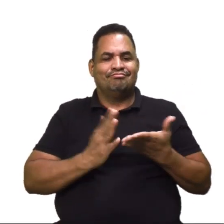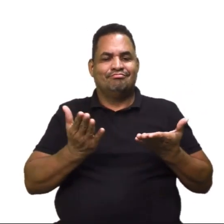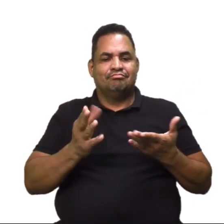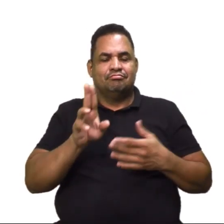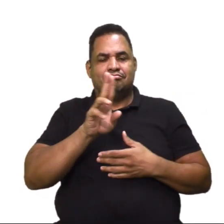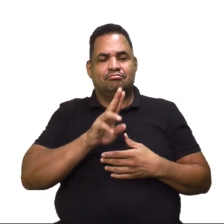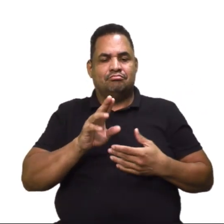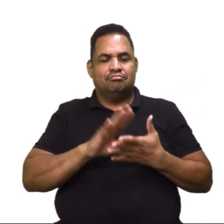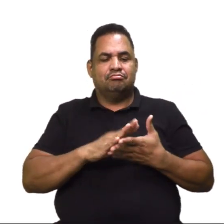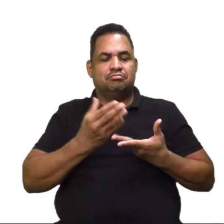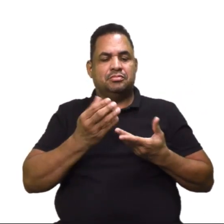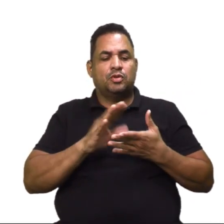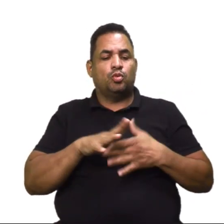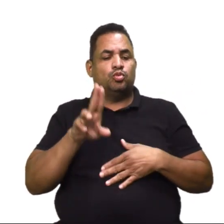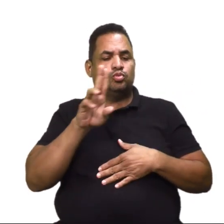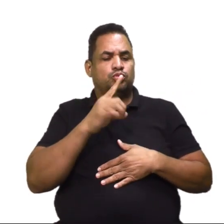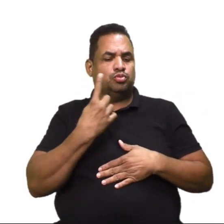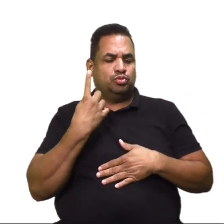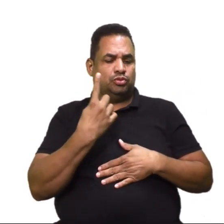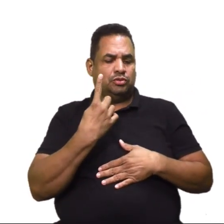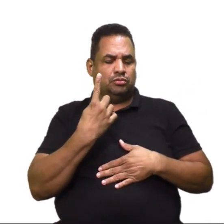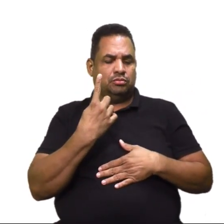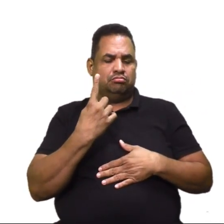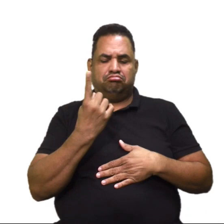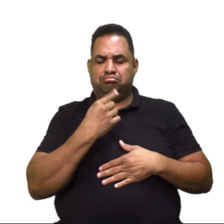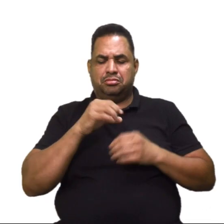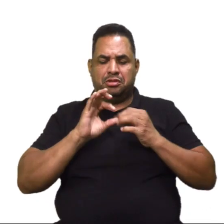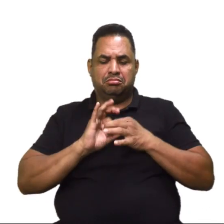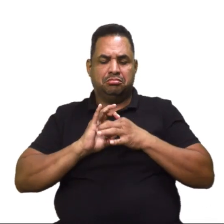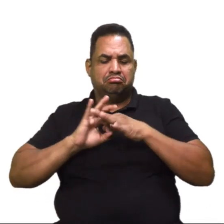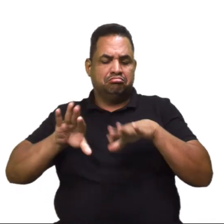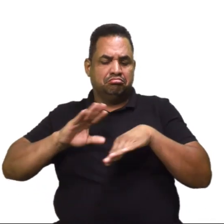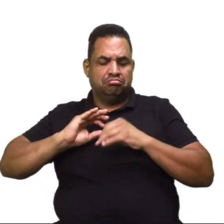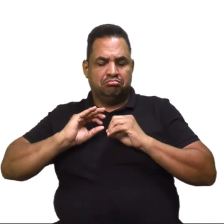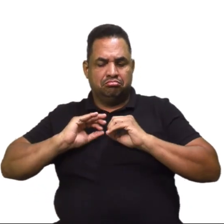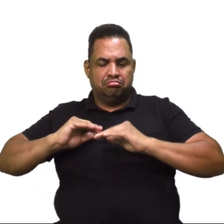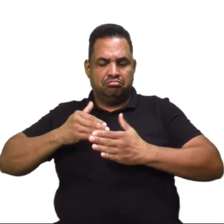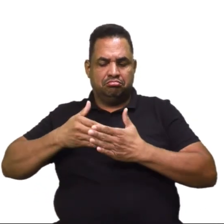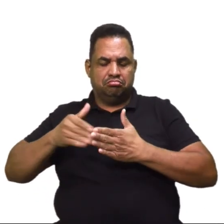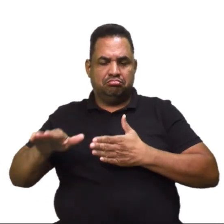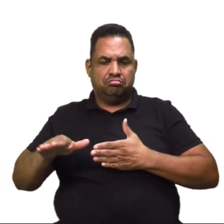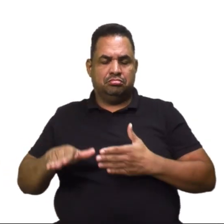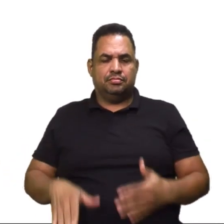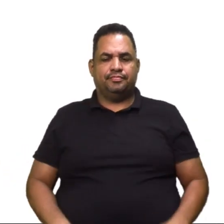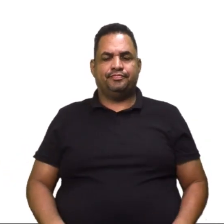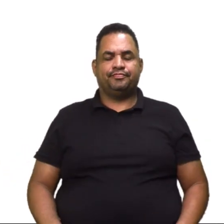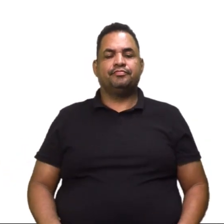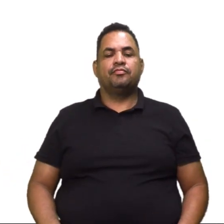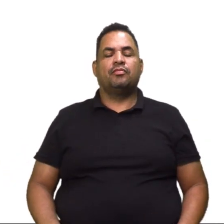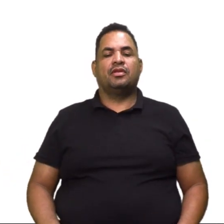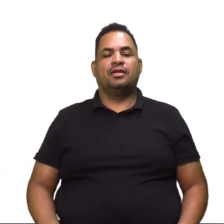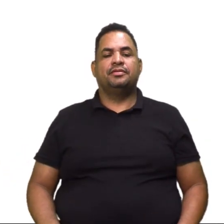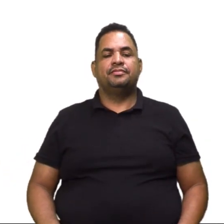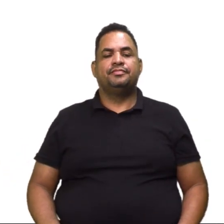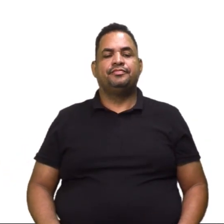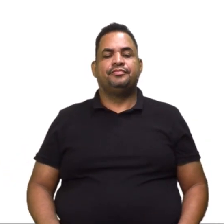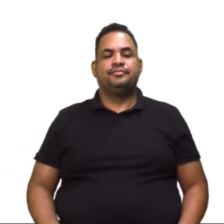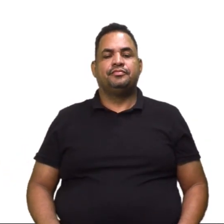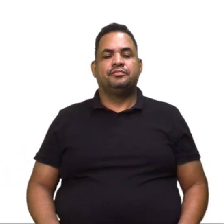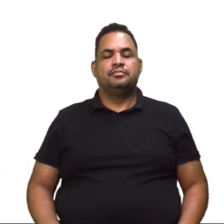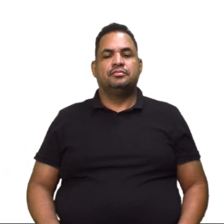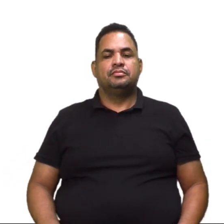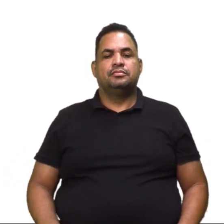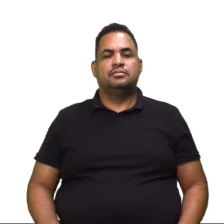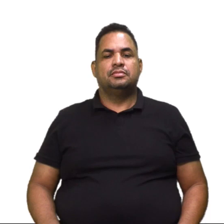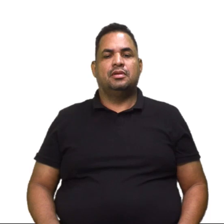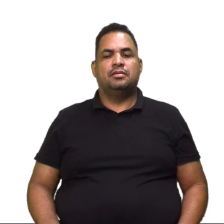utensílios descartáveis, certo? Para uso individual, é só você, tá? Então, o uso individual de